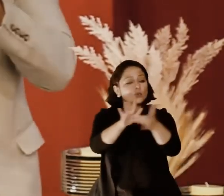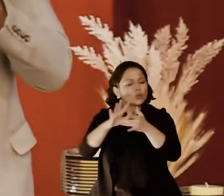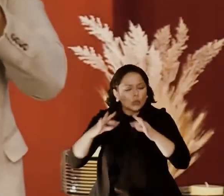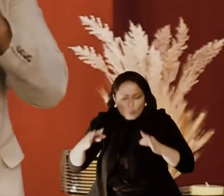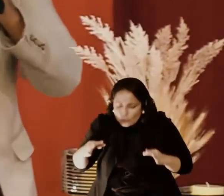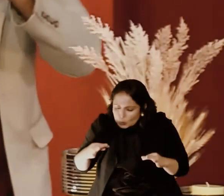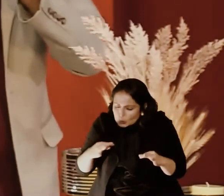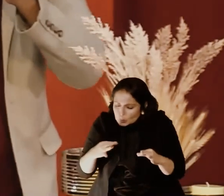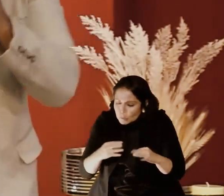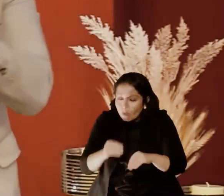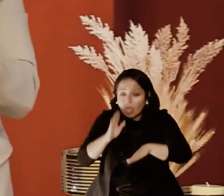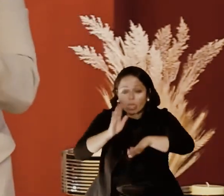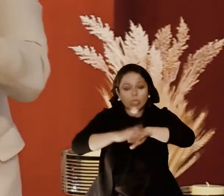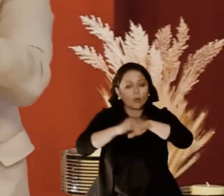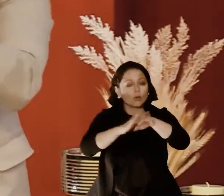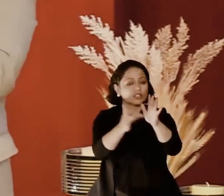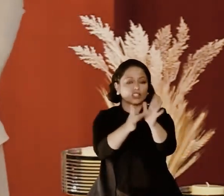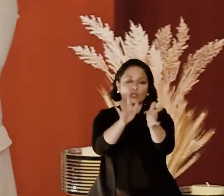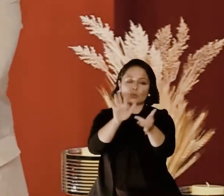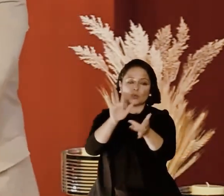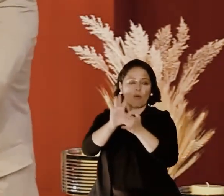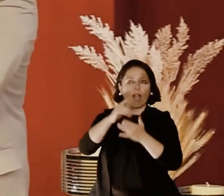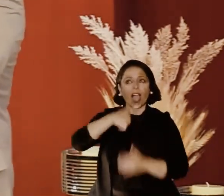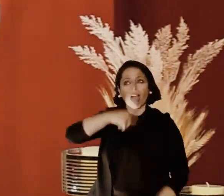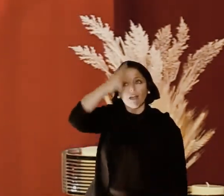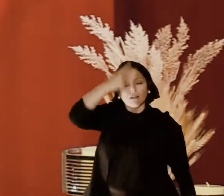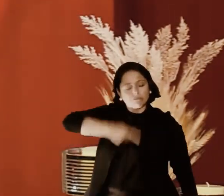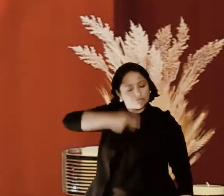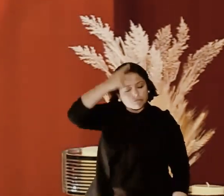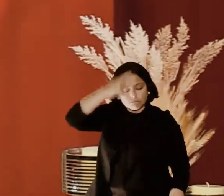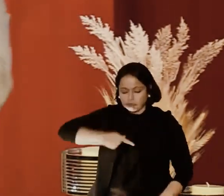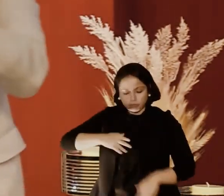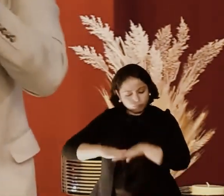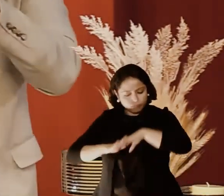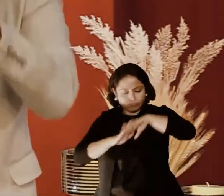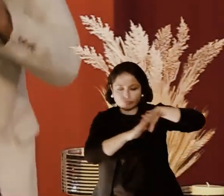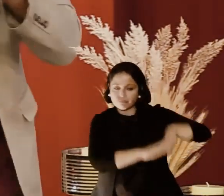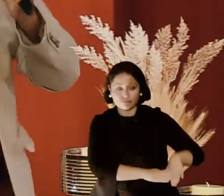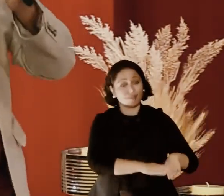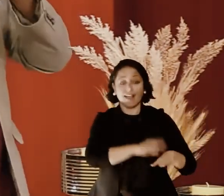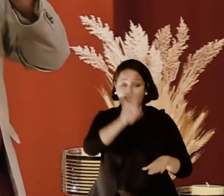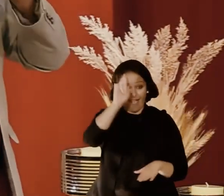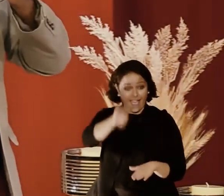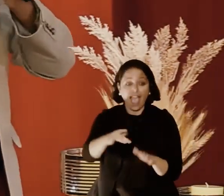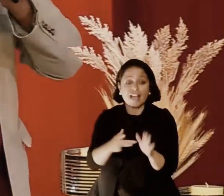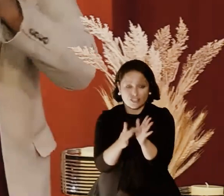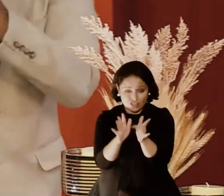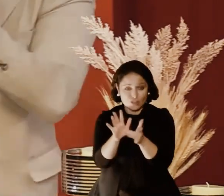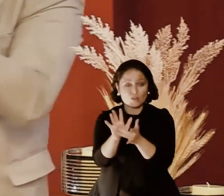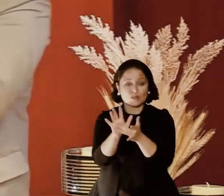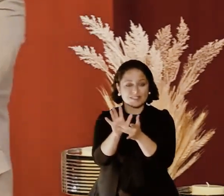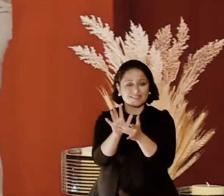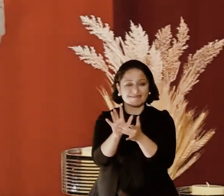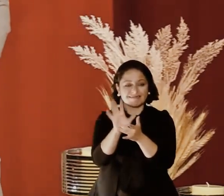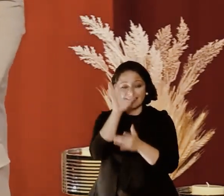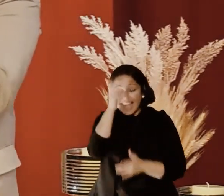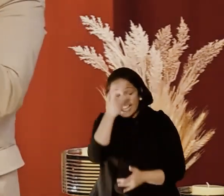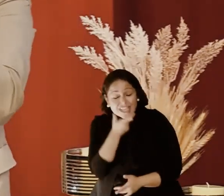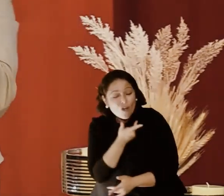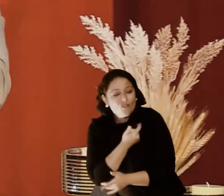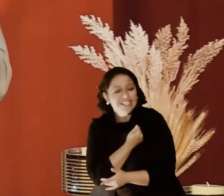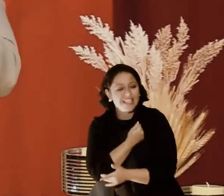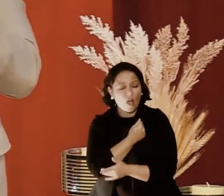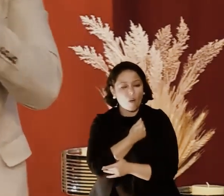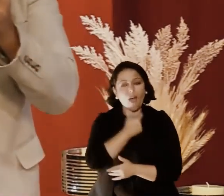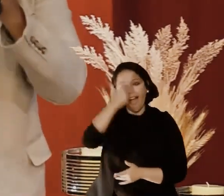Cristo, não é sobre você, é sobre Cristo, e Ele te salva porque não é sobre você, é sobre Ele.